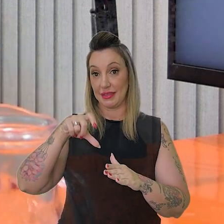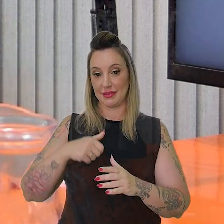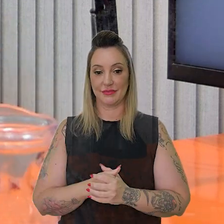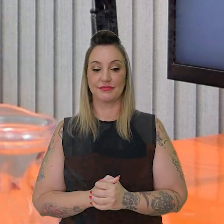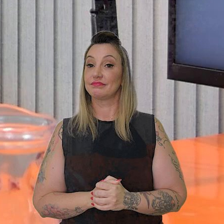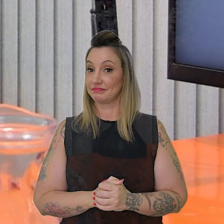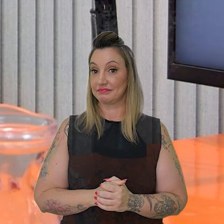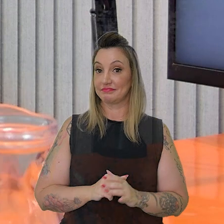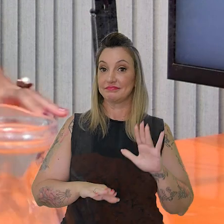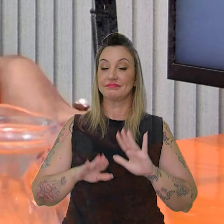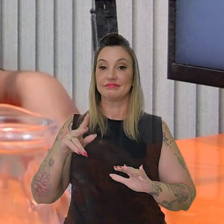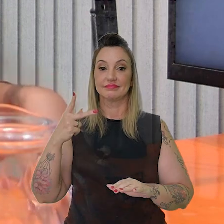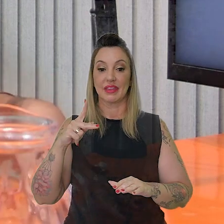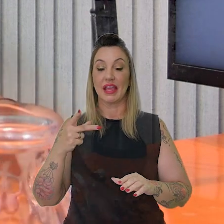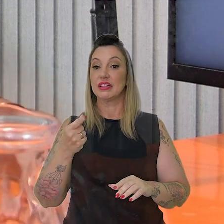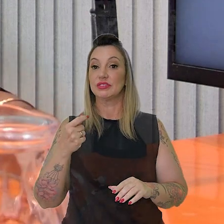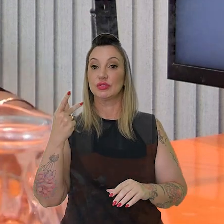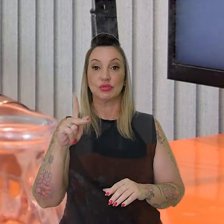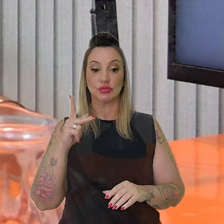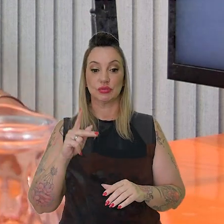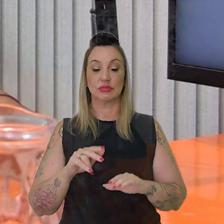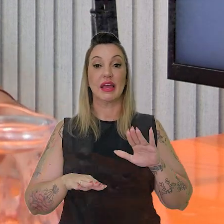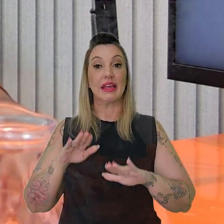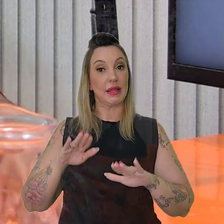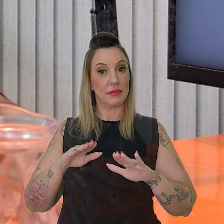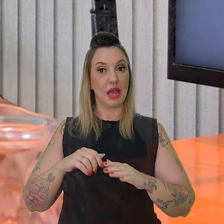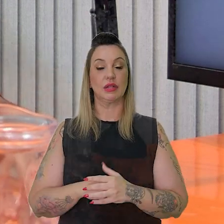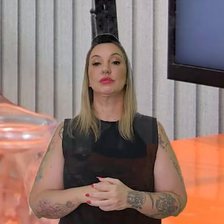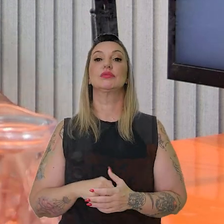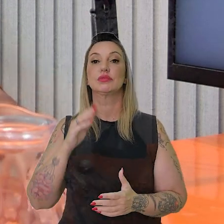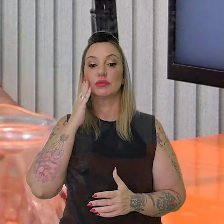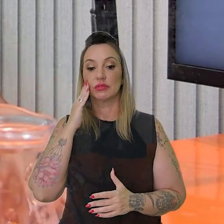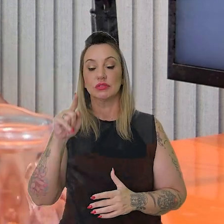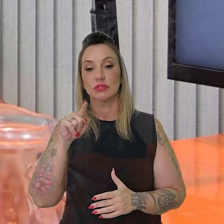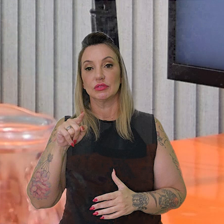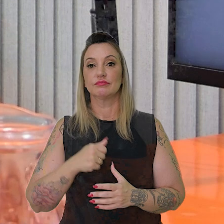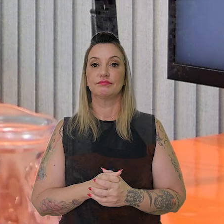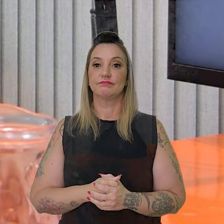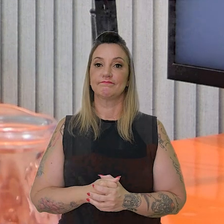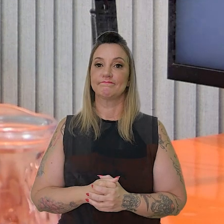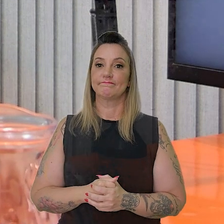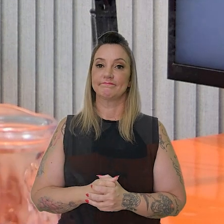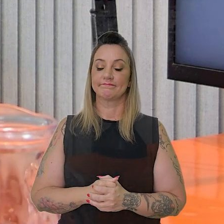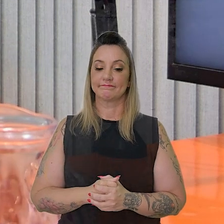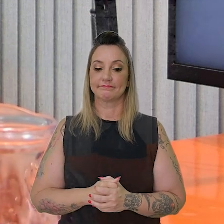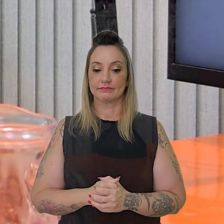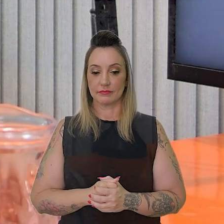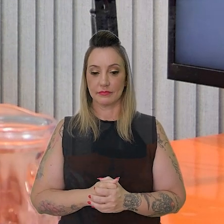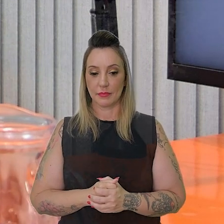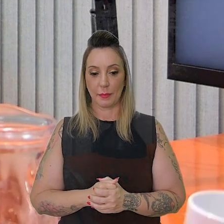cartão é de acordo com o seu orçamento sendo equilibrada saber que você como a gente conversou